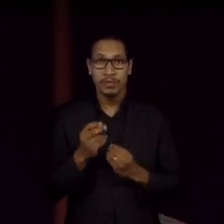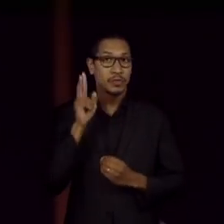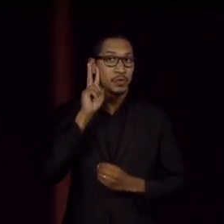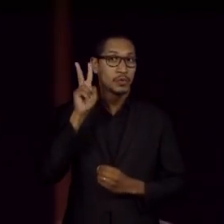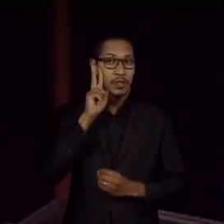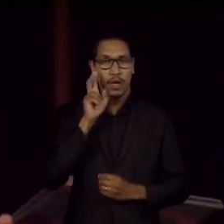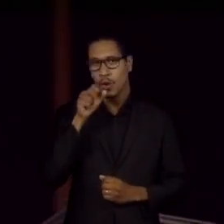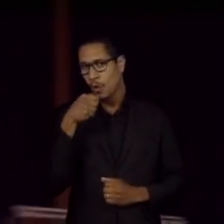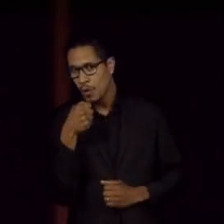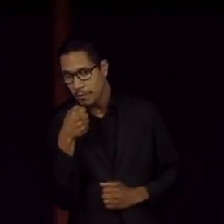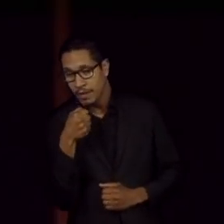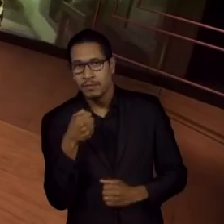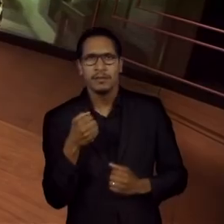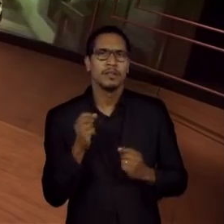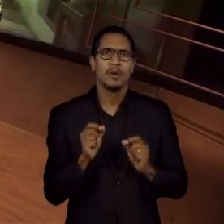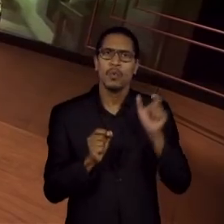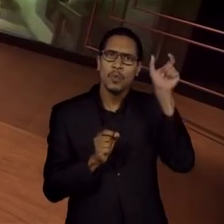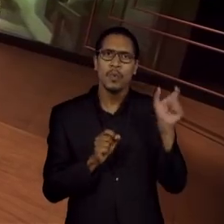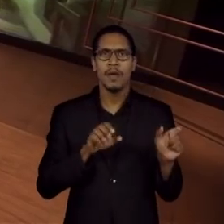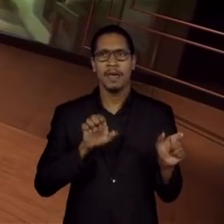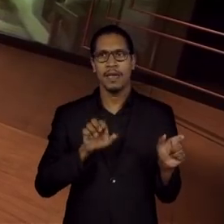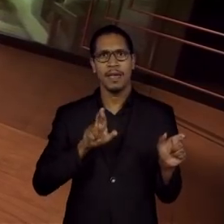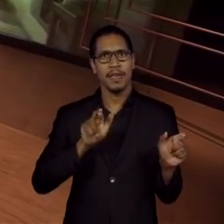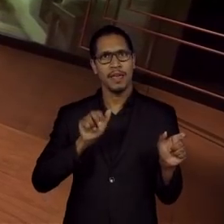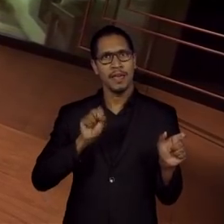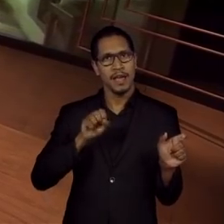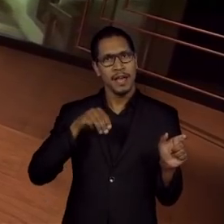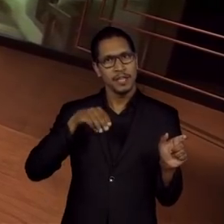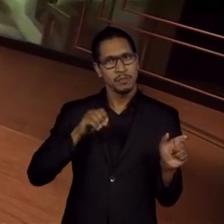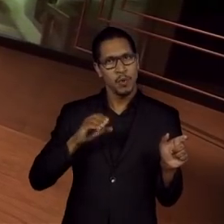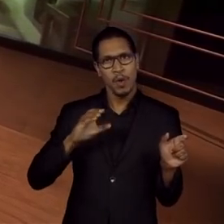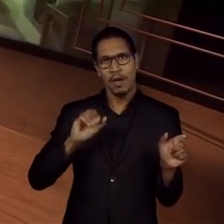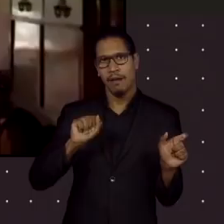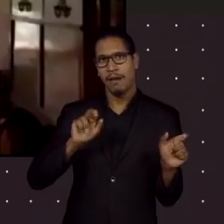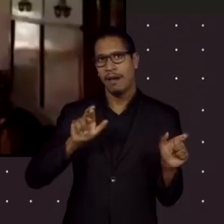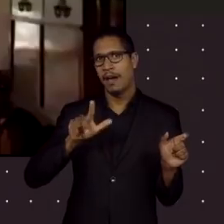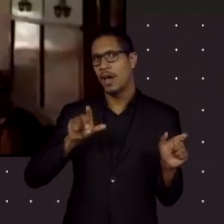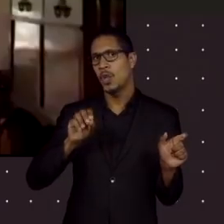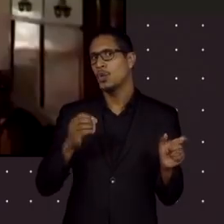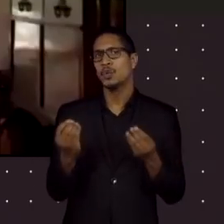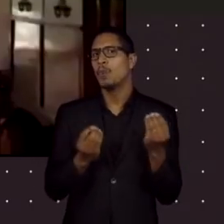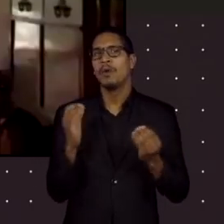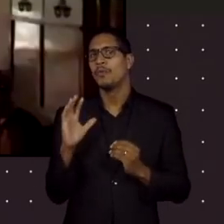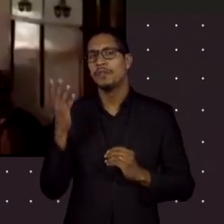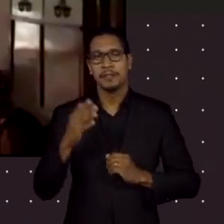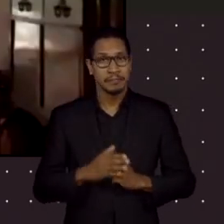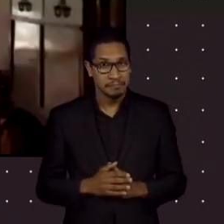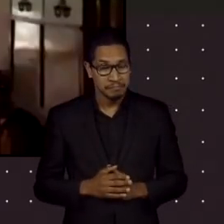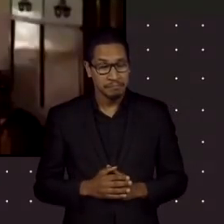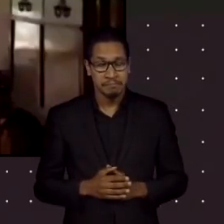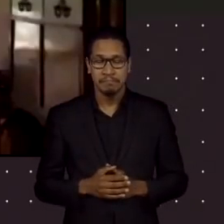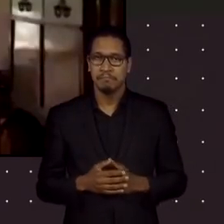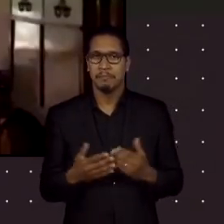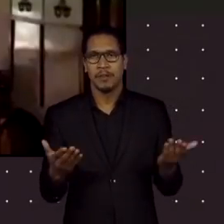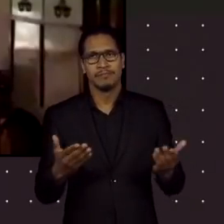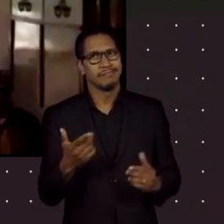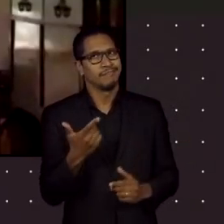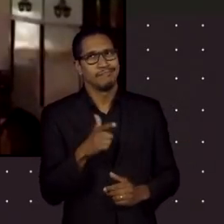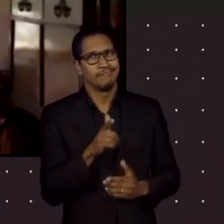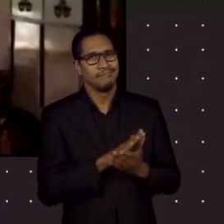Erasmo, como é que foi? Como é que aconteceu? O Erasmo também, ninguém nos apresentou. Também foi o